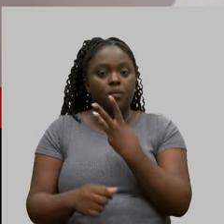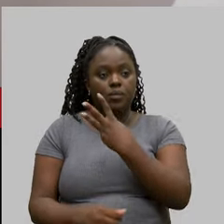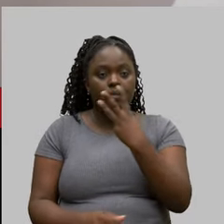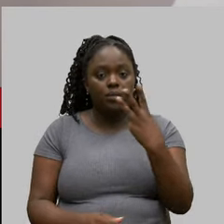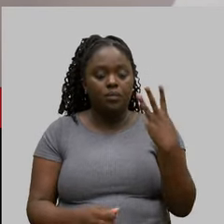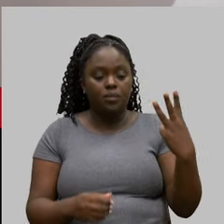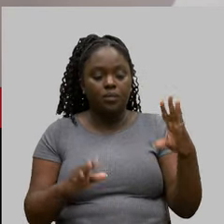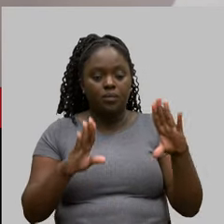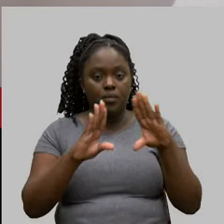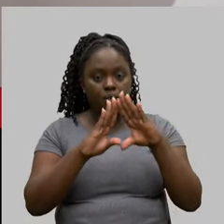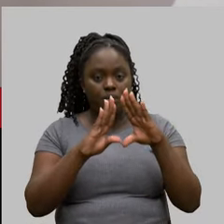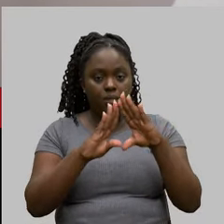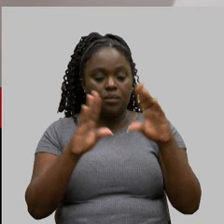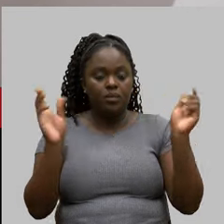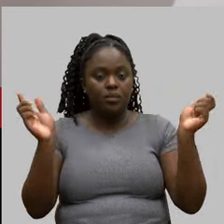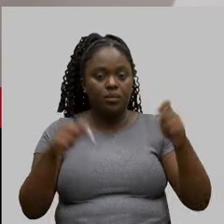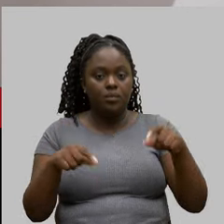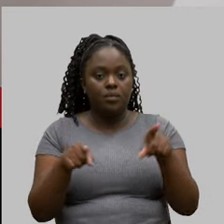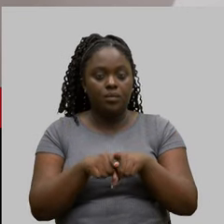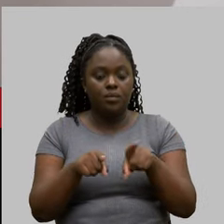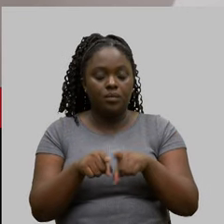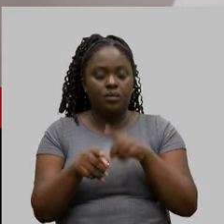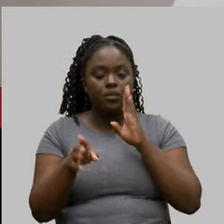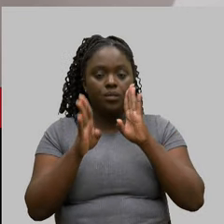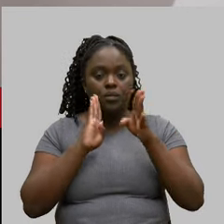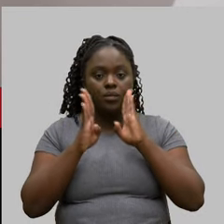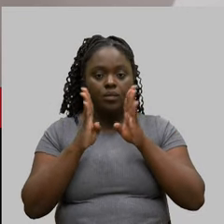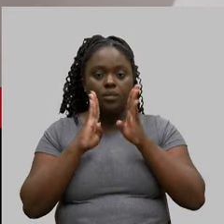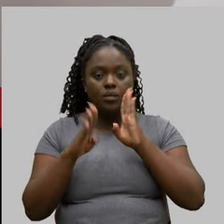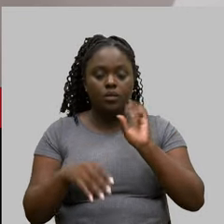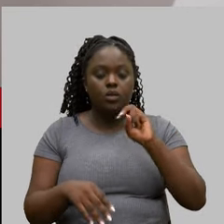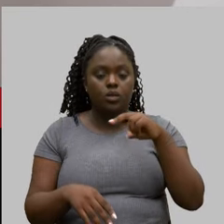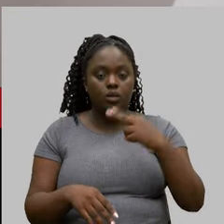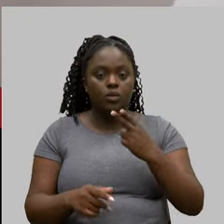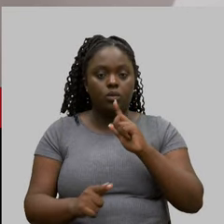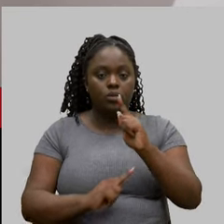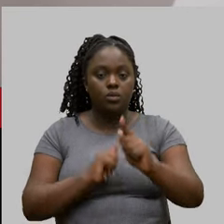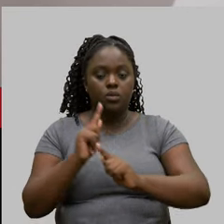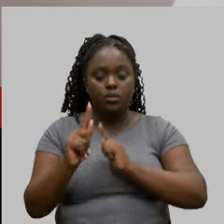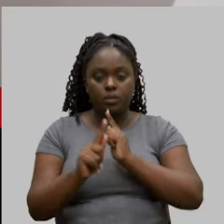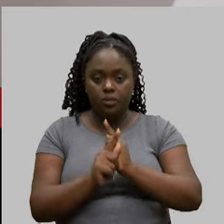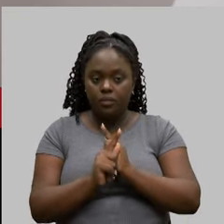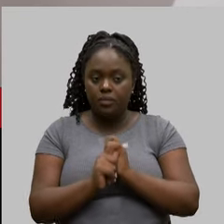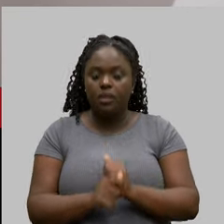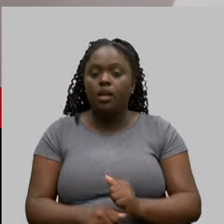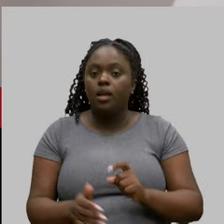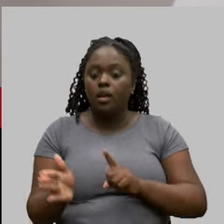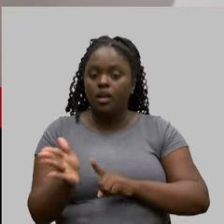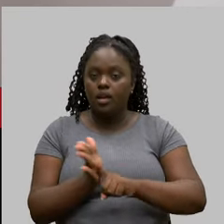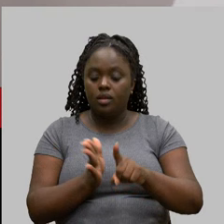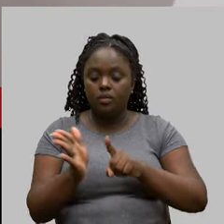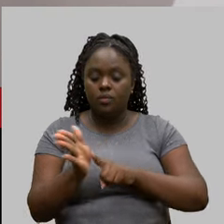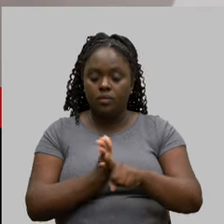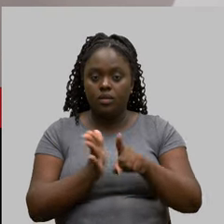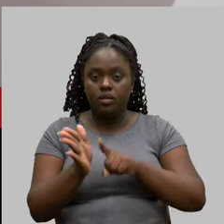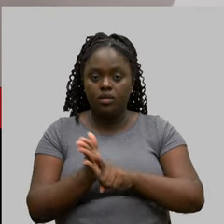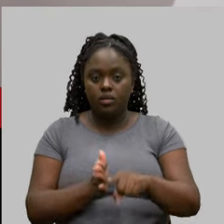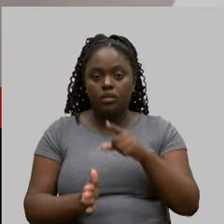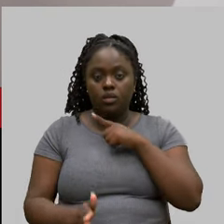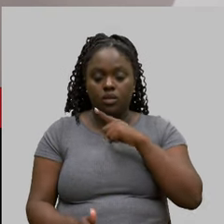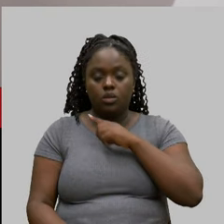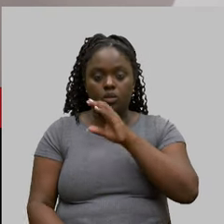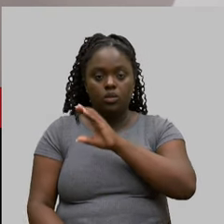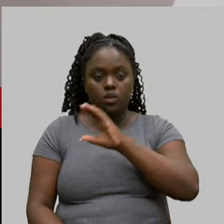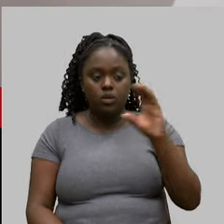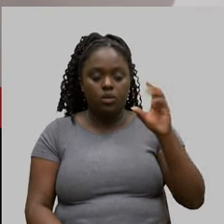também por meio de Contas do Facebook ou do Google as perguntas serão encaminhadas à coordenação da reunião